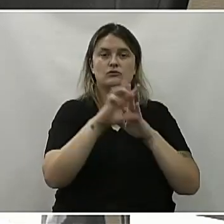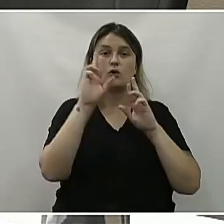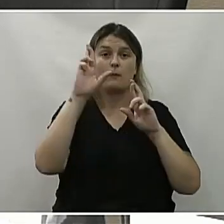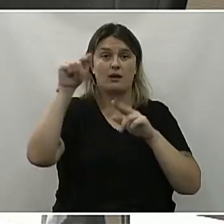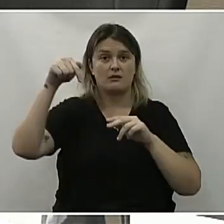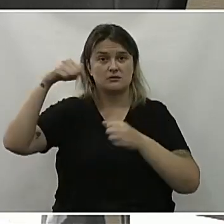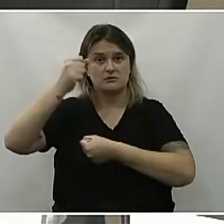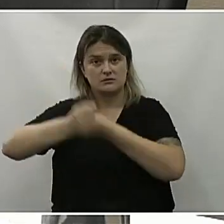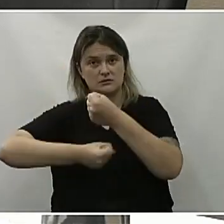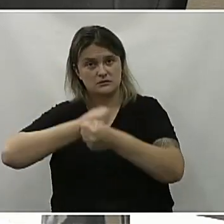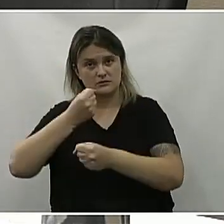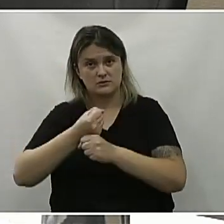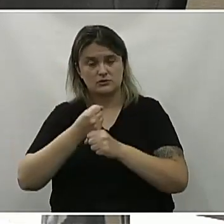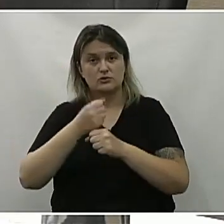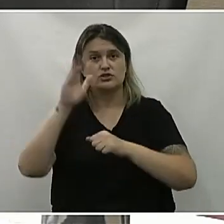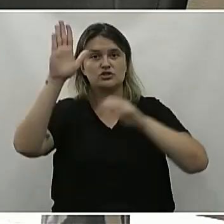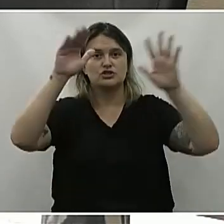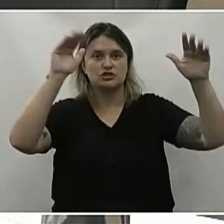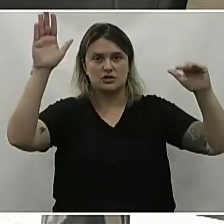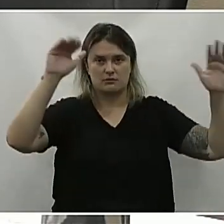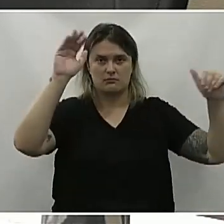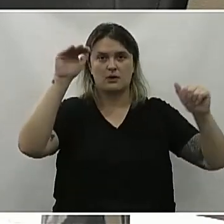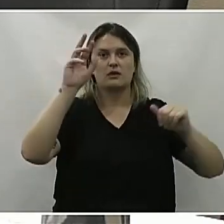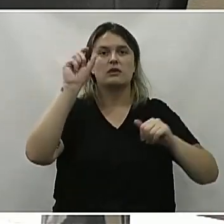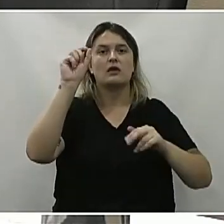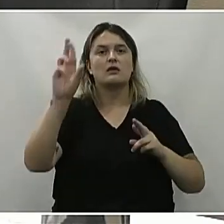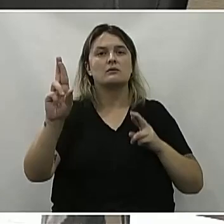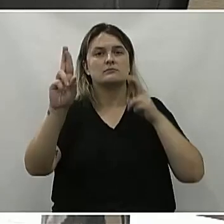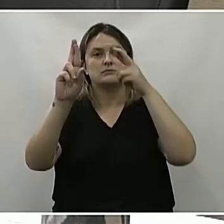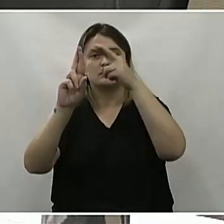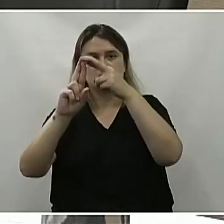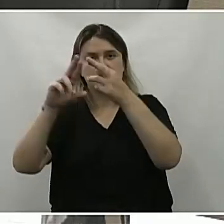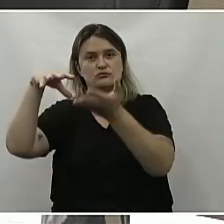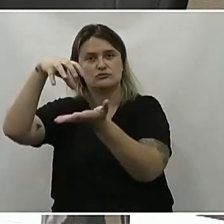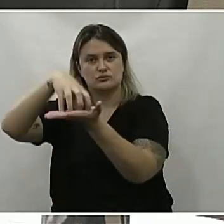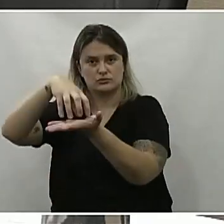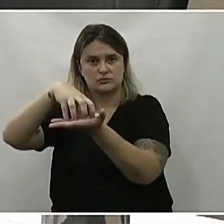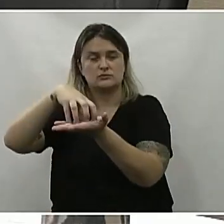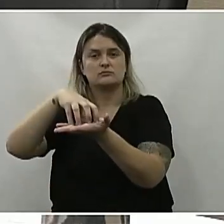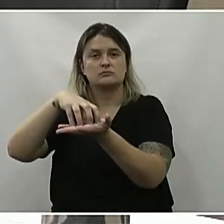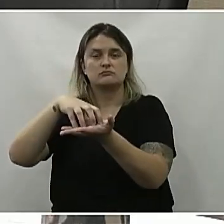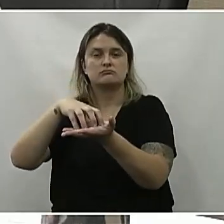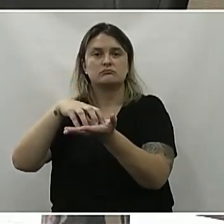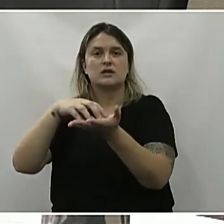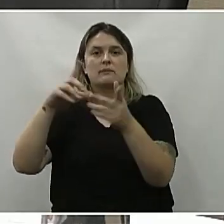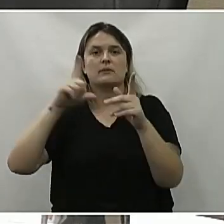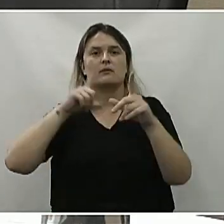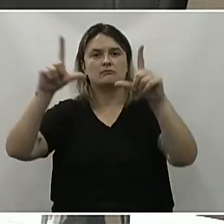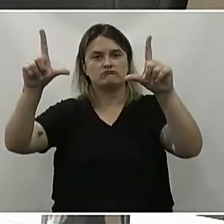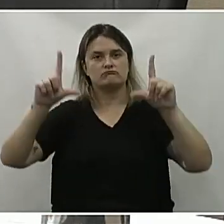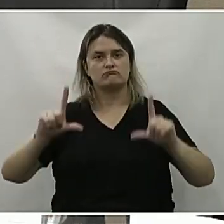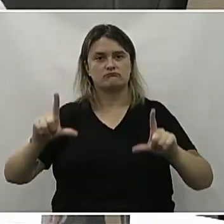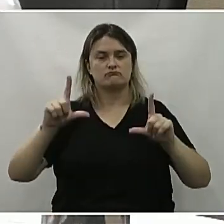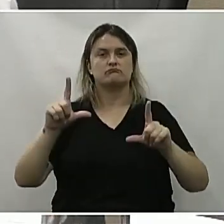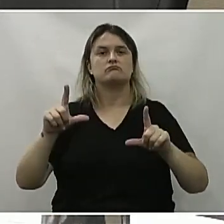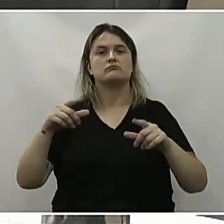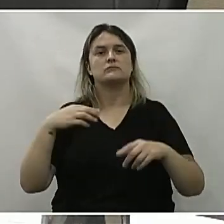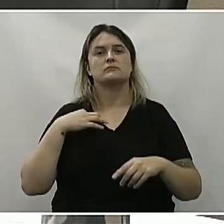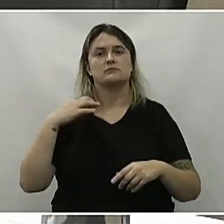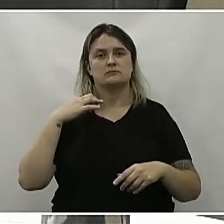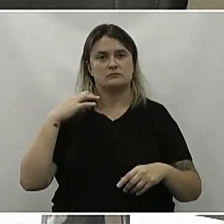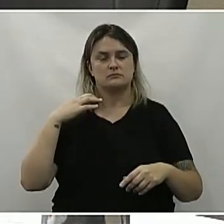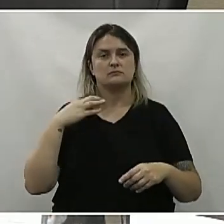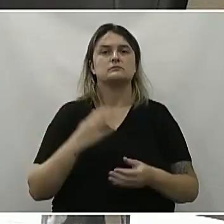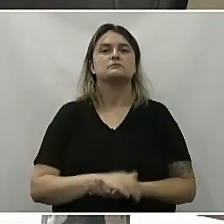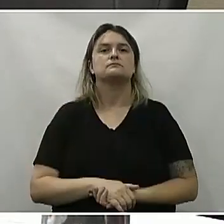esse ano certamente chamem vários representantes das ições aqui para receber essa